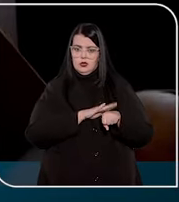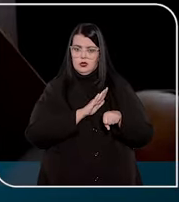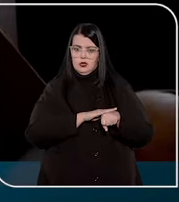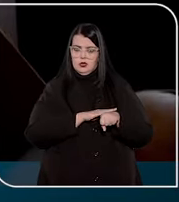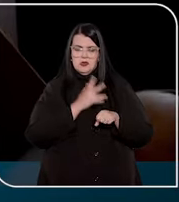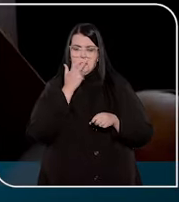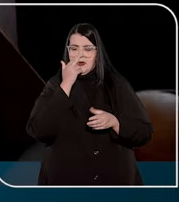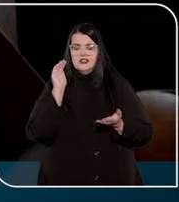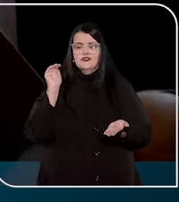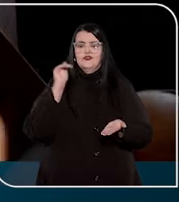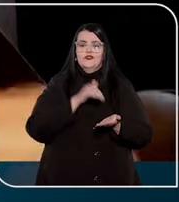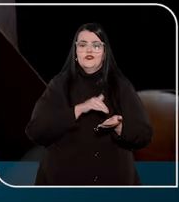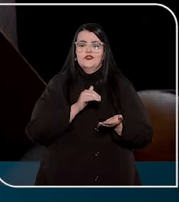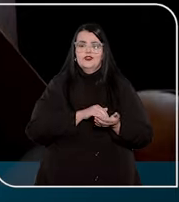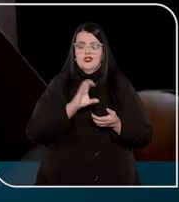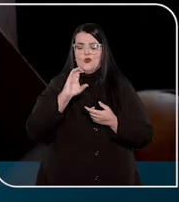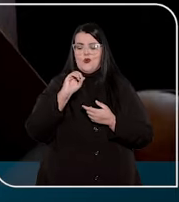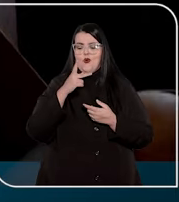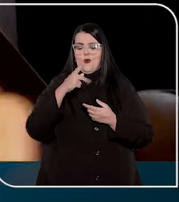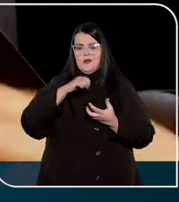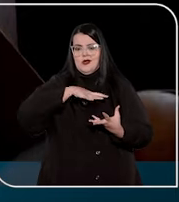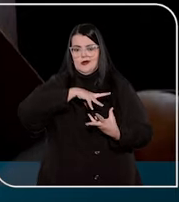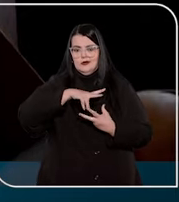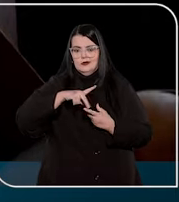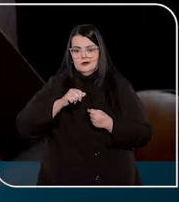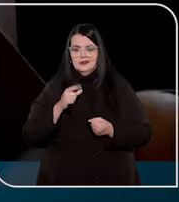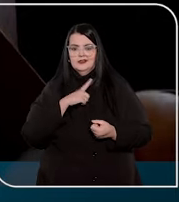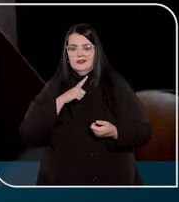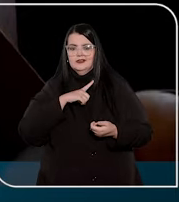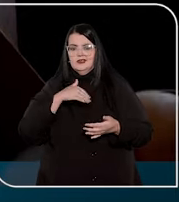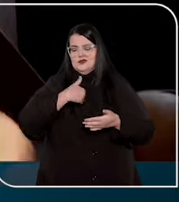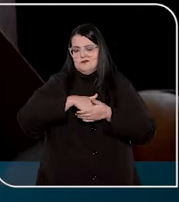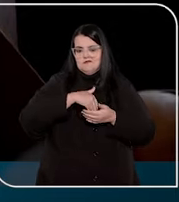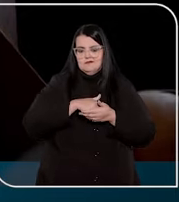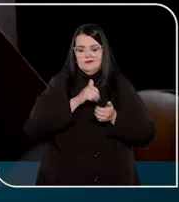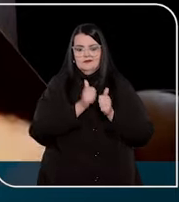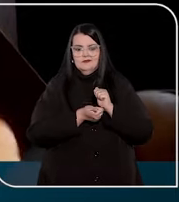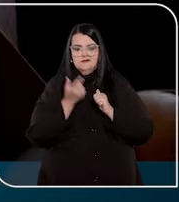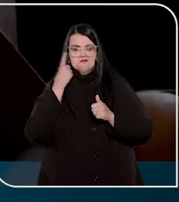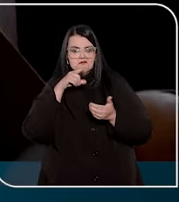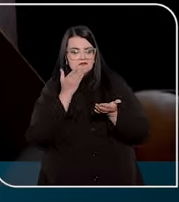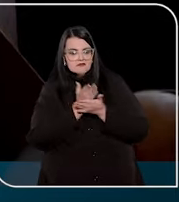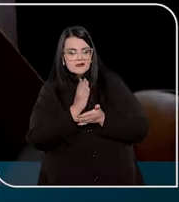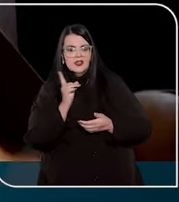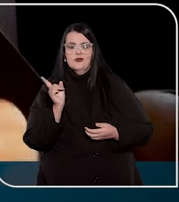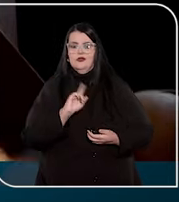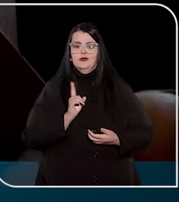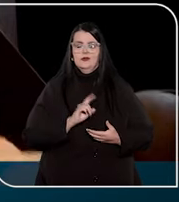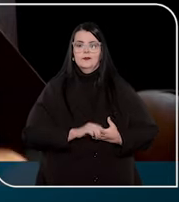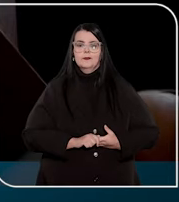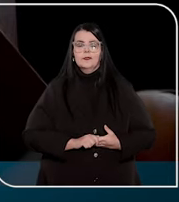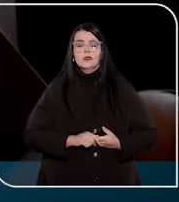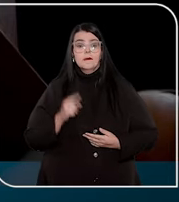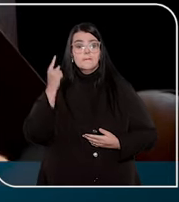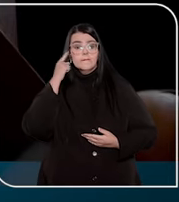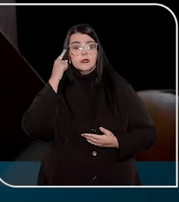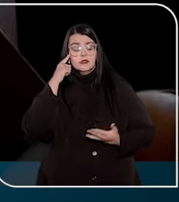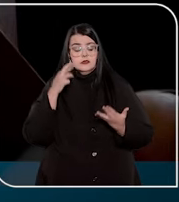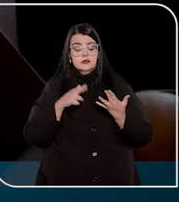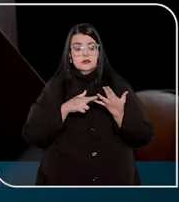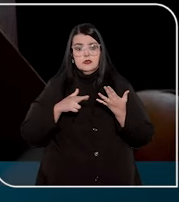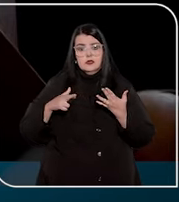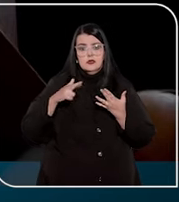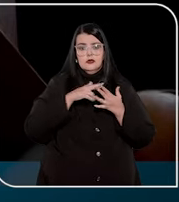Copa do Mundo, a prorrogação com o gol que vai valer o título no VAR. Pensem, o recurso especial, o